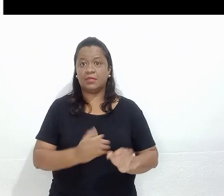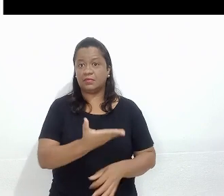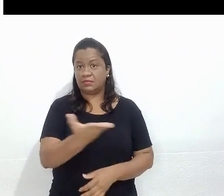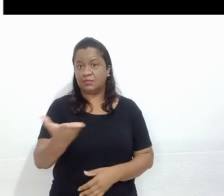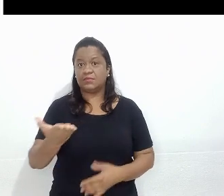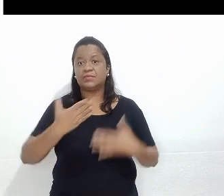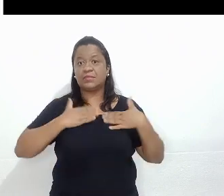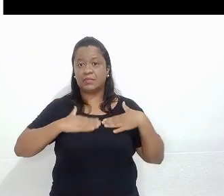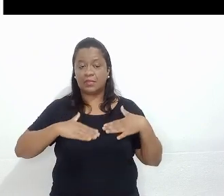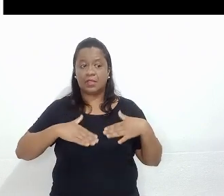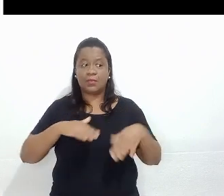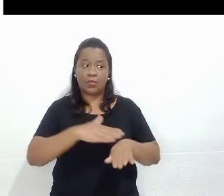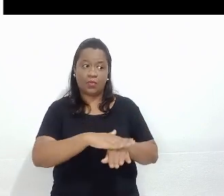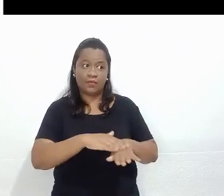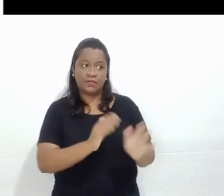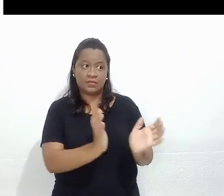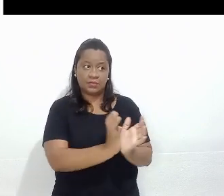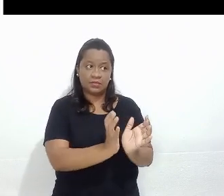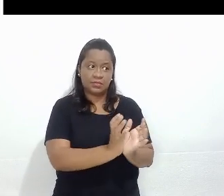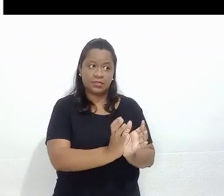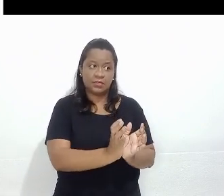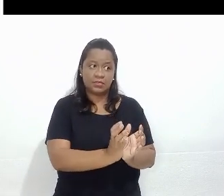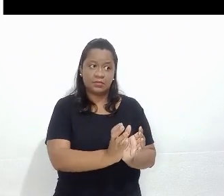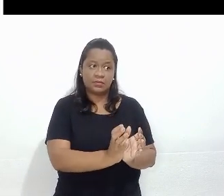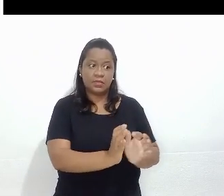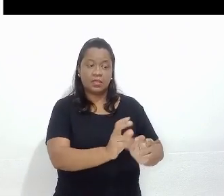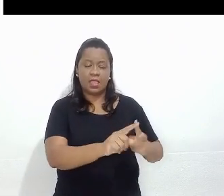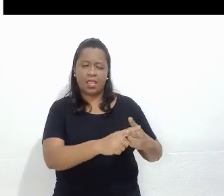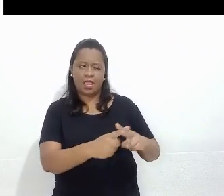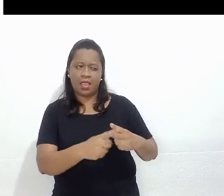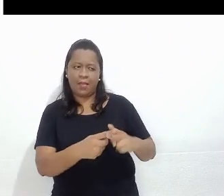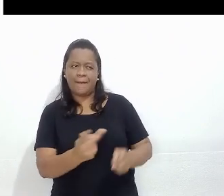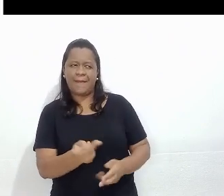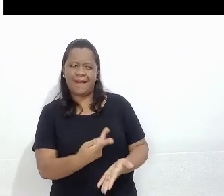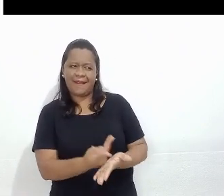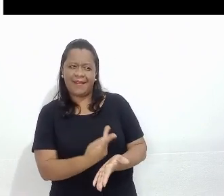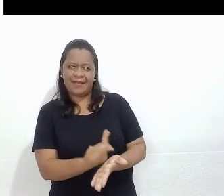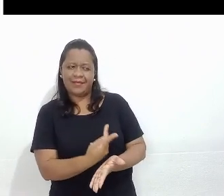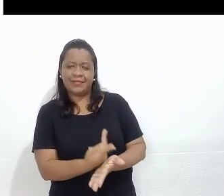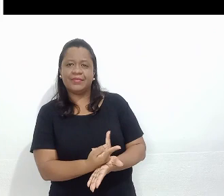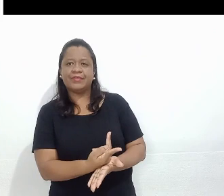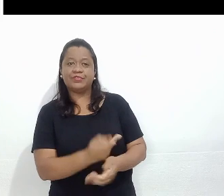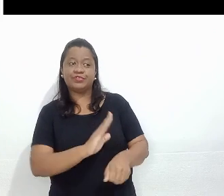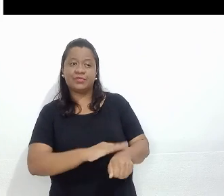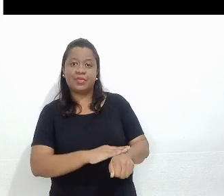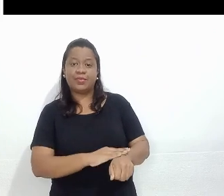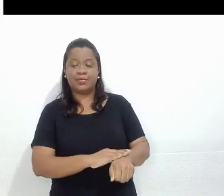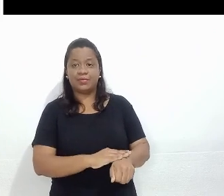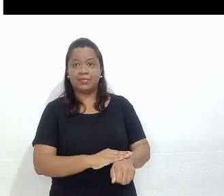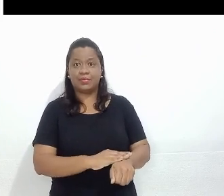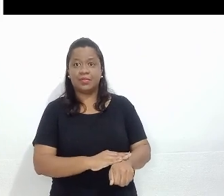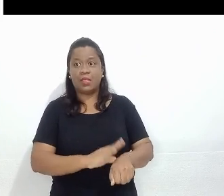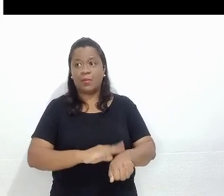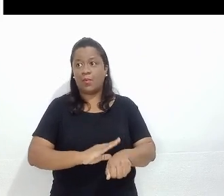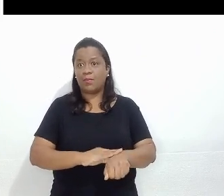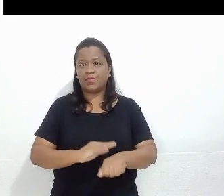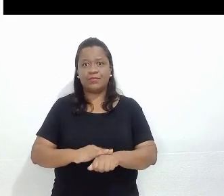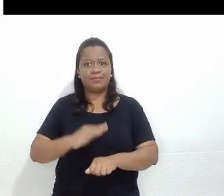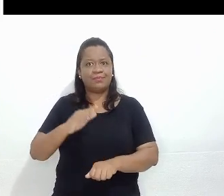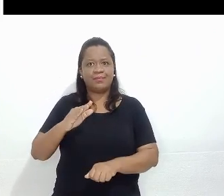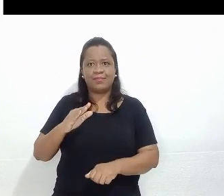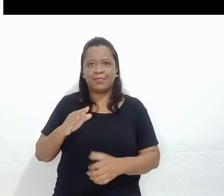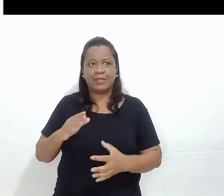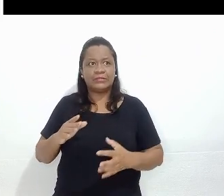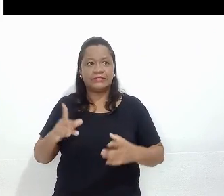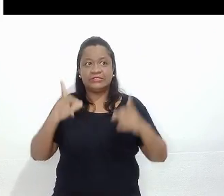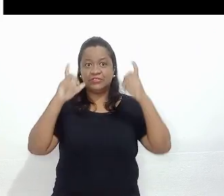estar para conversar com essa equipe, para corrigir erros que acontecem na hora. Os momentos mais tensos são esses de